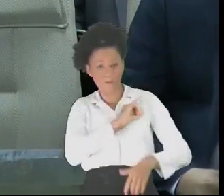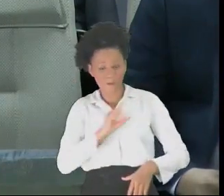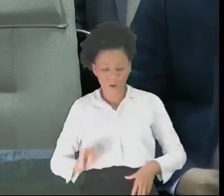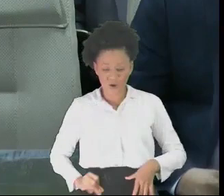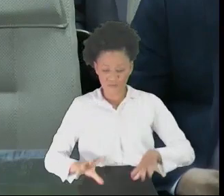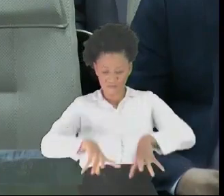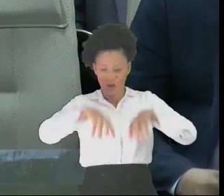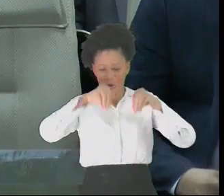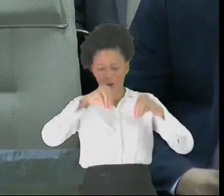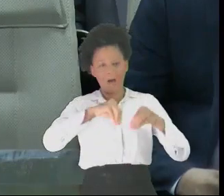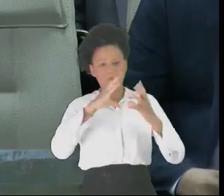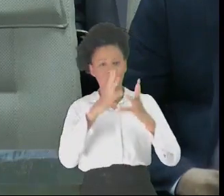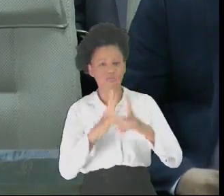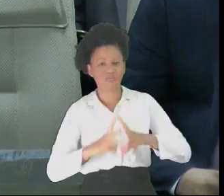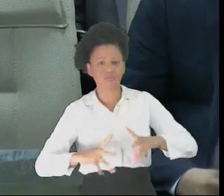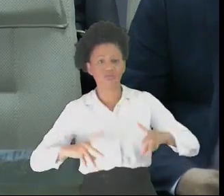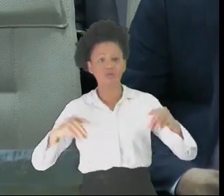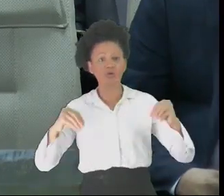Agostinho